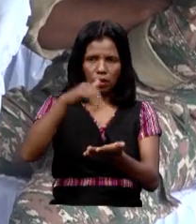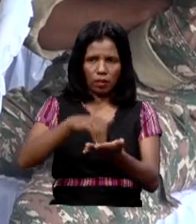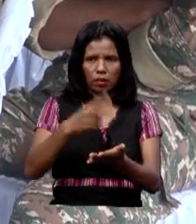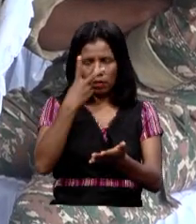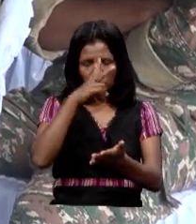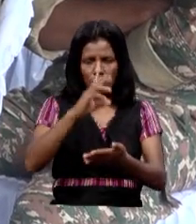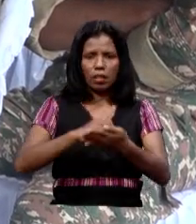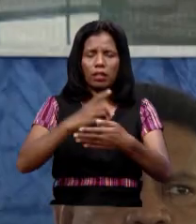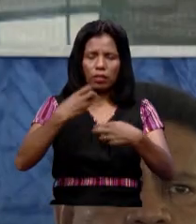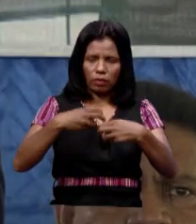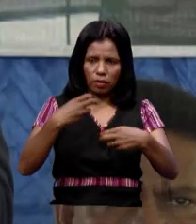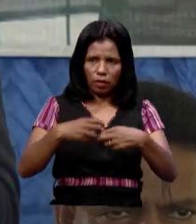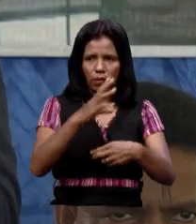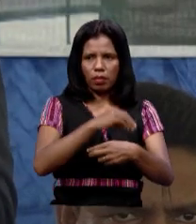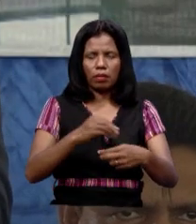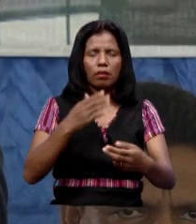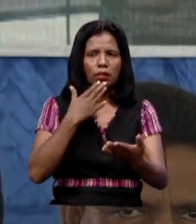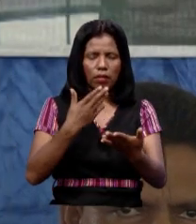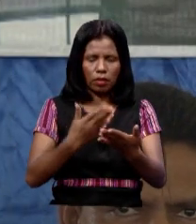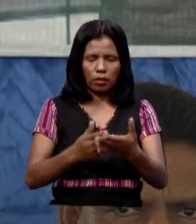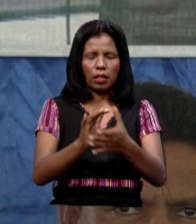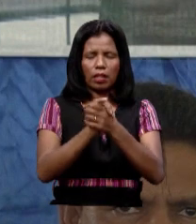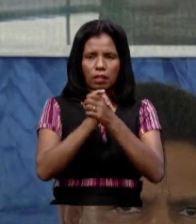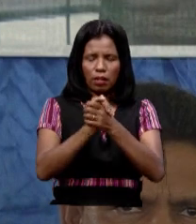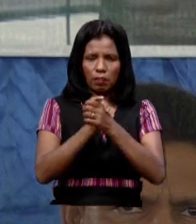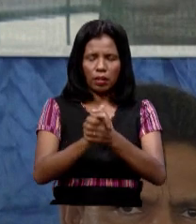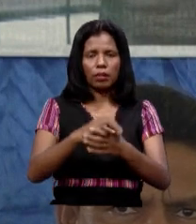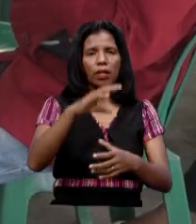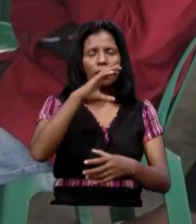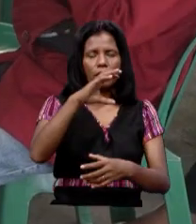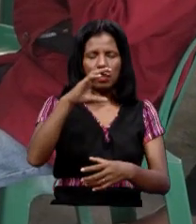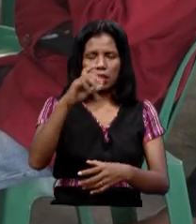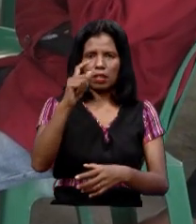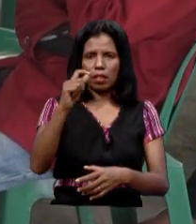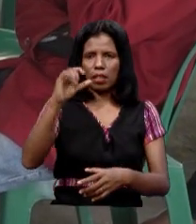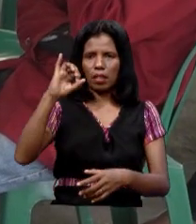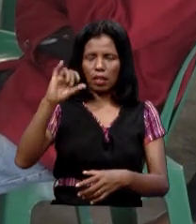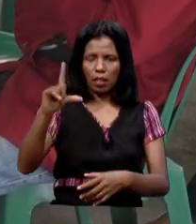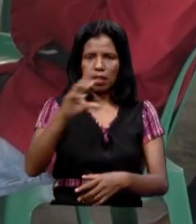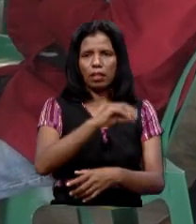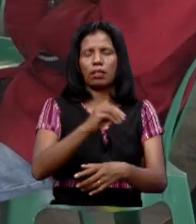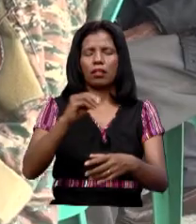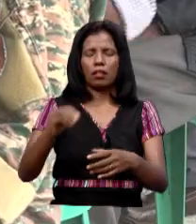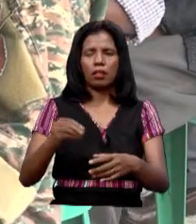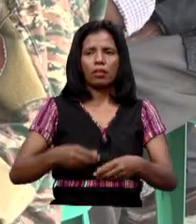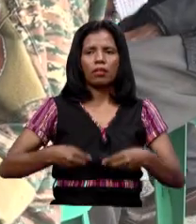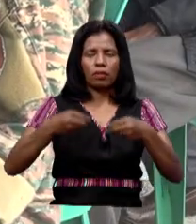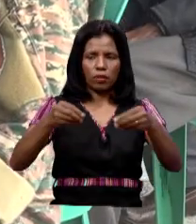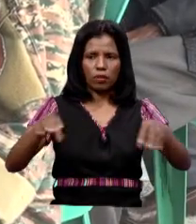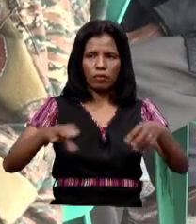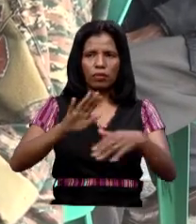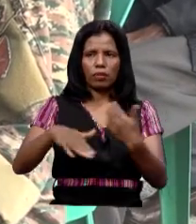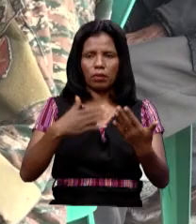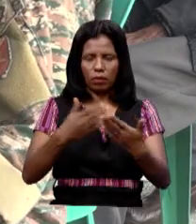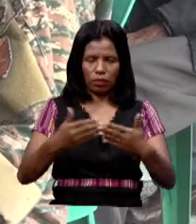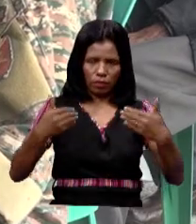ba desafio no progresso ho di hamete in Câmara Comércio e Indústria Timor-Leste atu melhora lutan serviço hotu ne